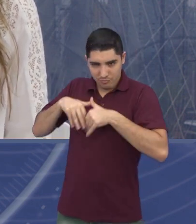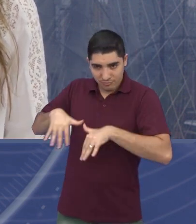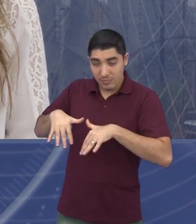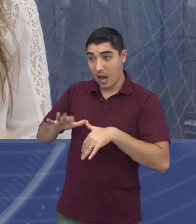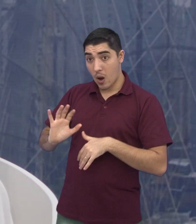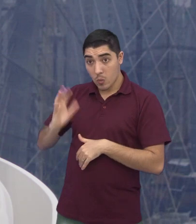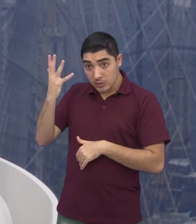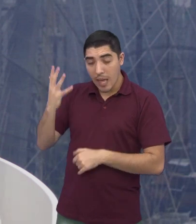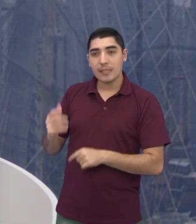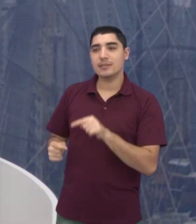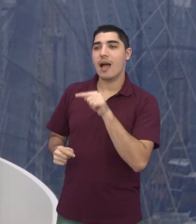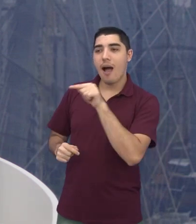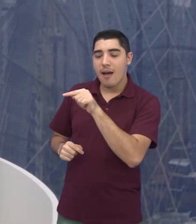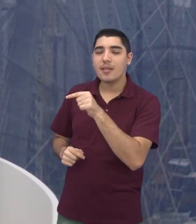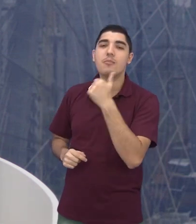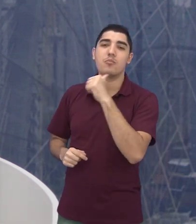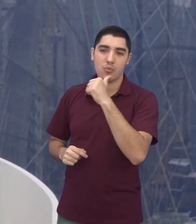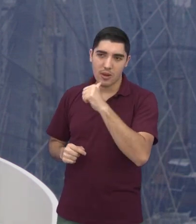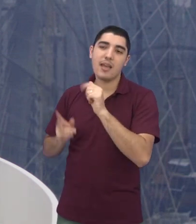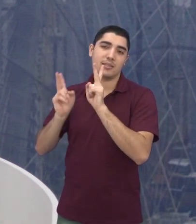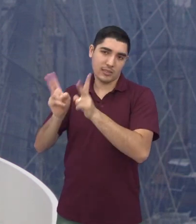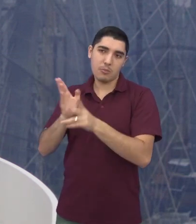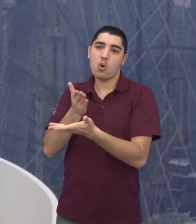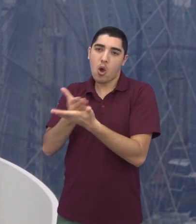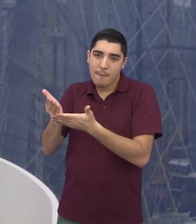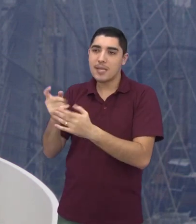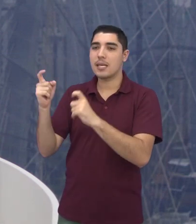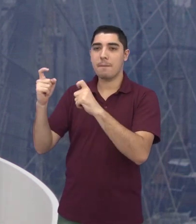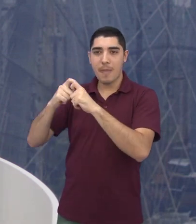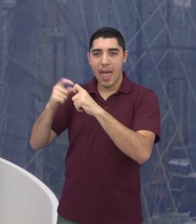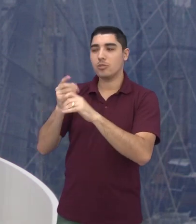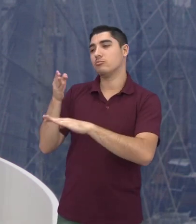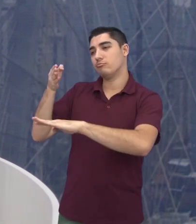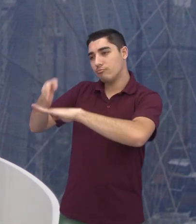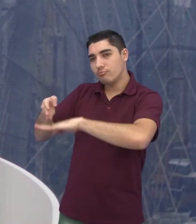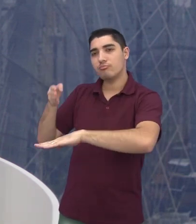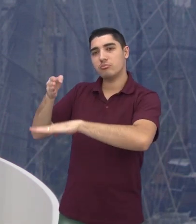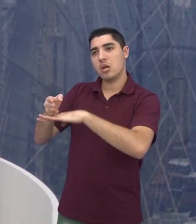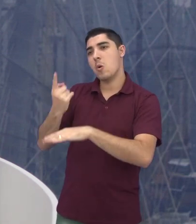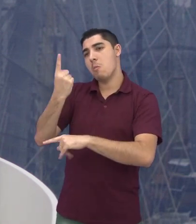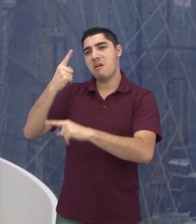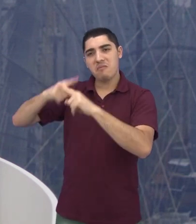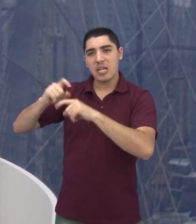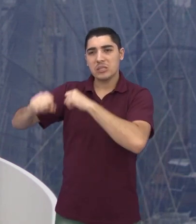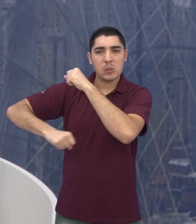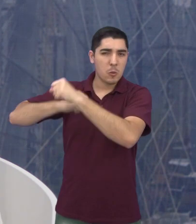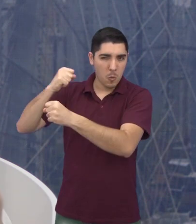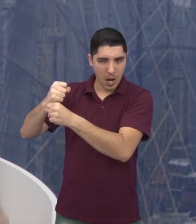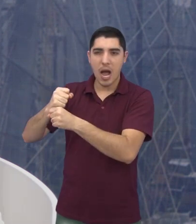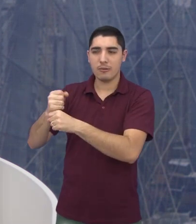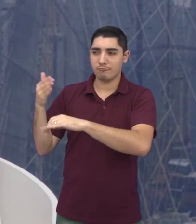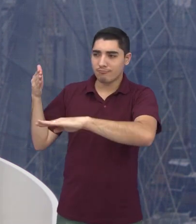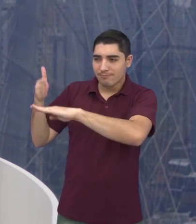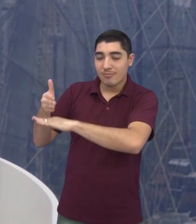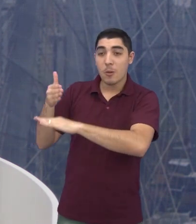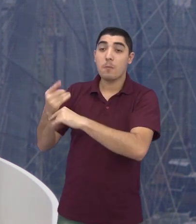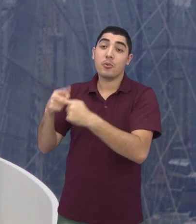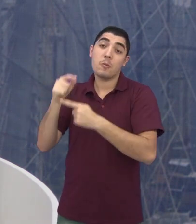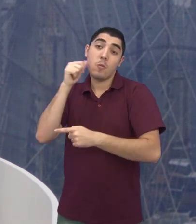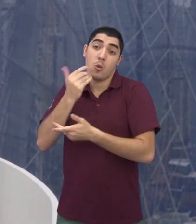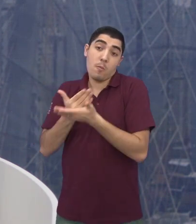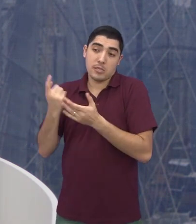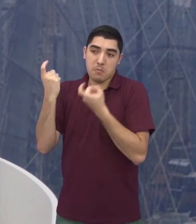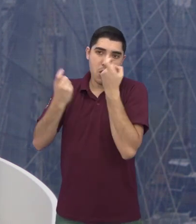costuma periodicamente consultar um médico, nem que seja uma vez ao ano, a gente já começa a ter uma